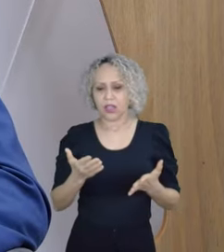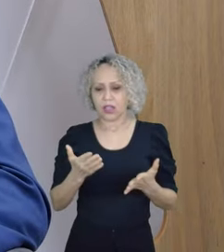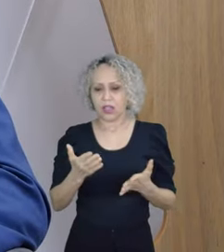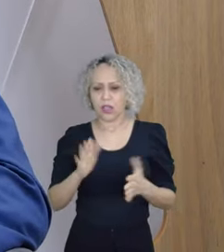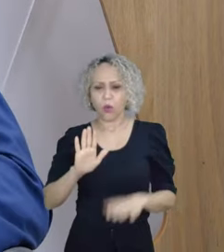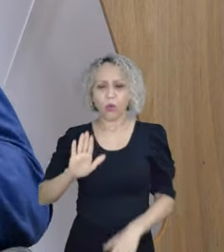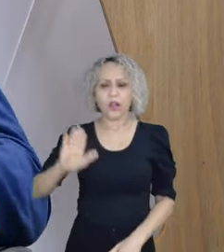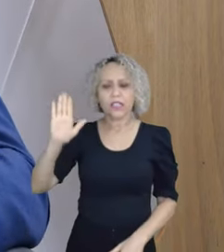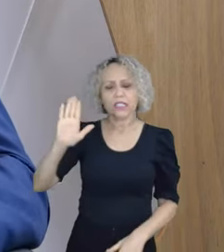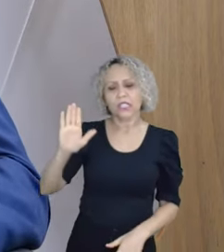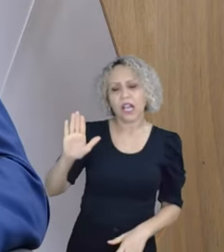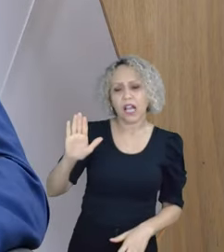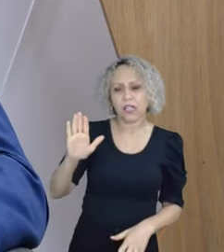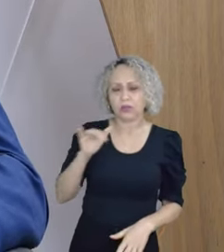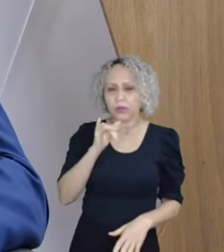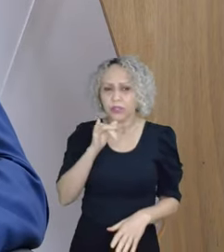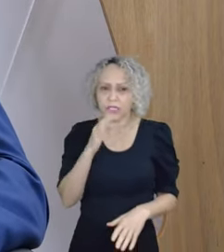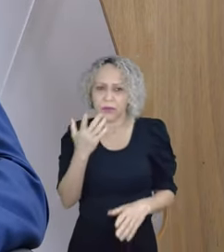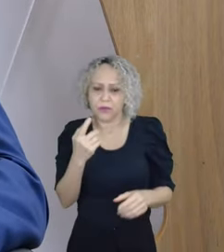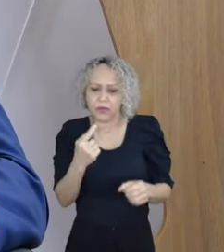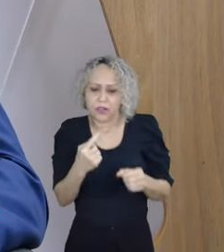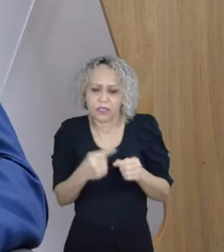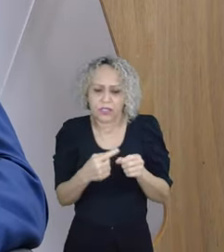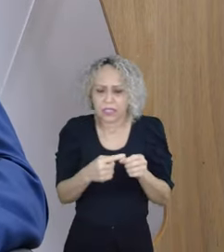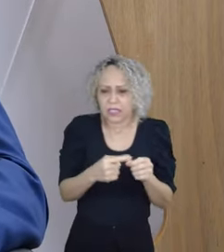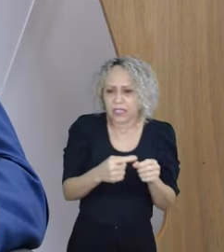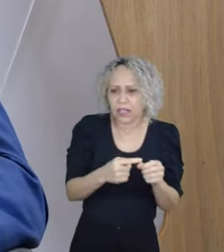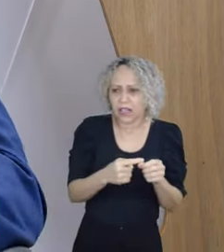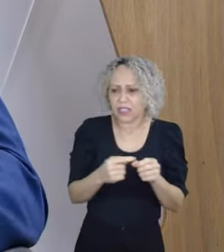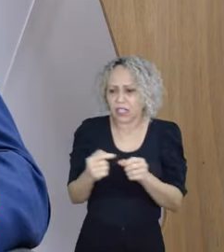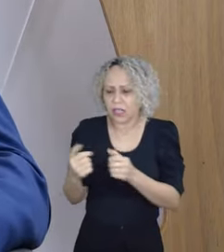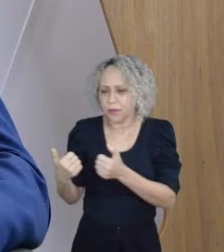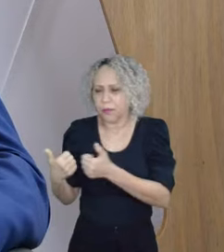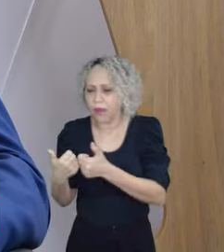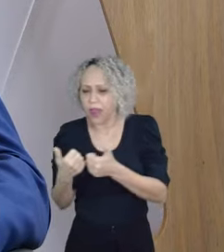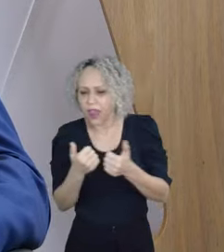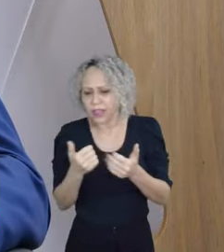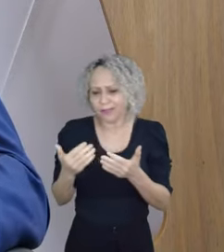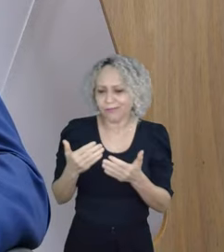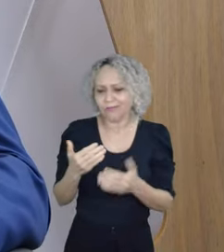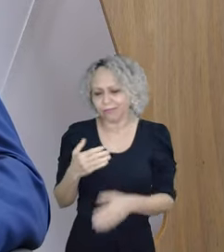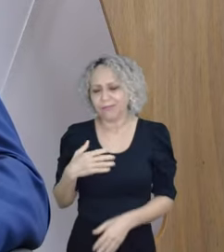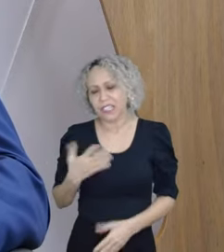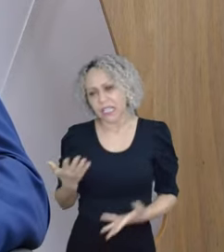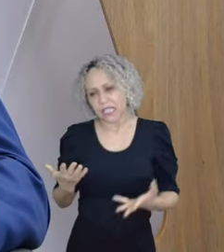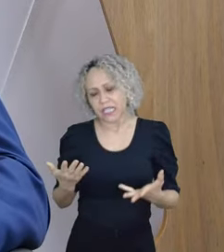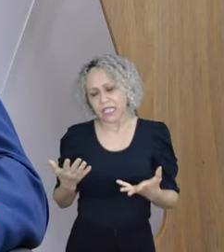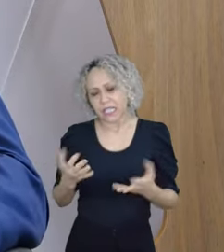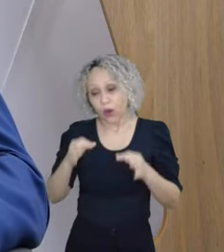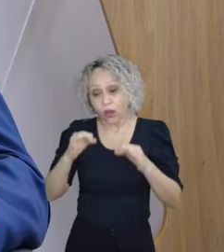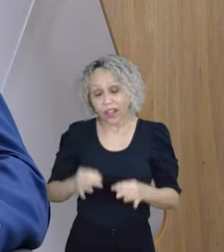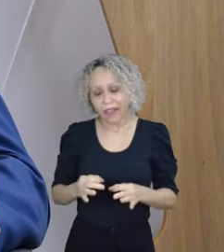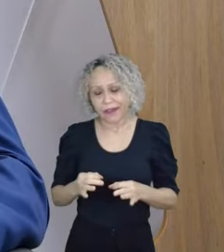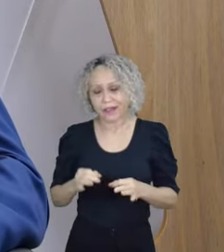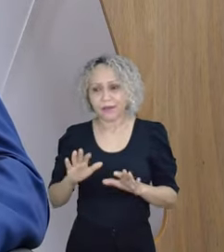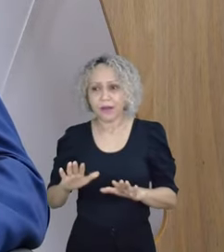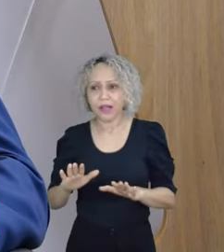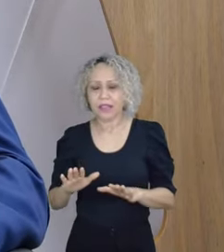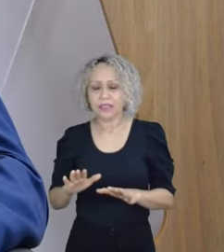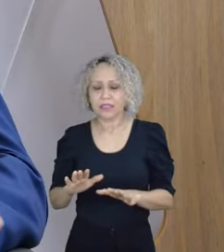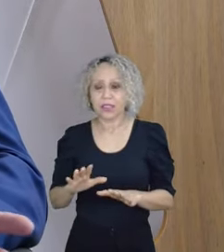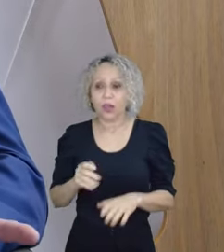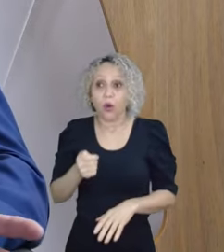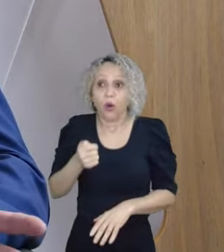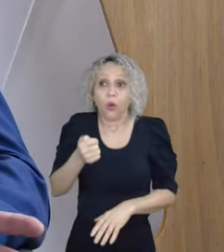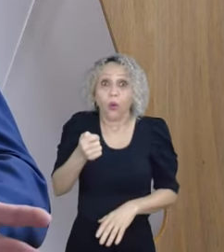a Câmara e o Senado vai acolher esse projeto, vai aprovar ele, porque não é da vontade da grande maioria, eu diria quase que da totalidade